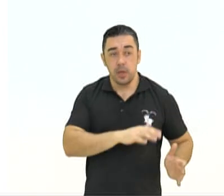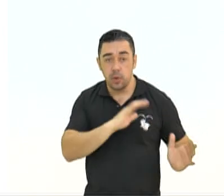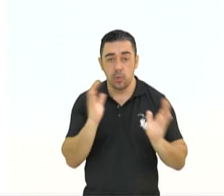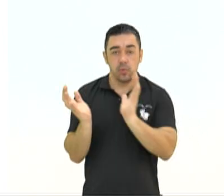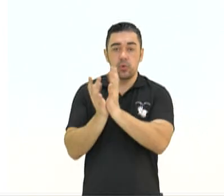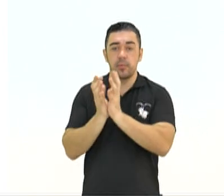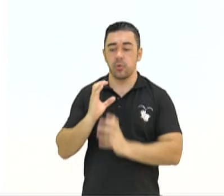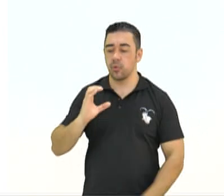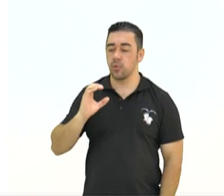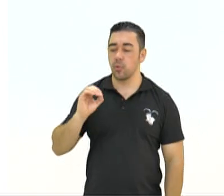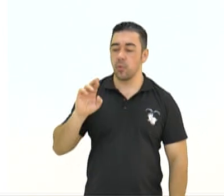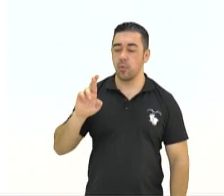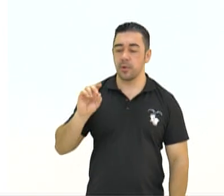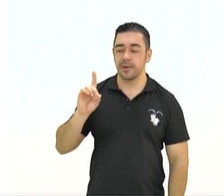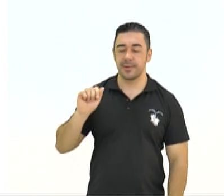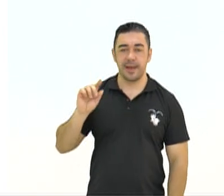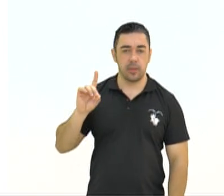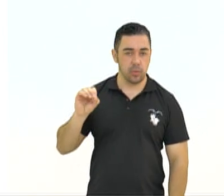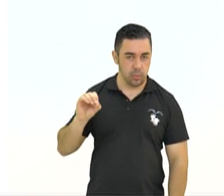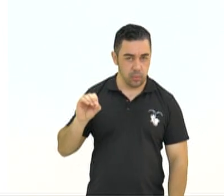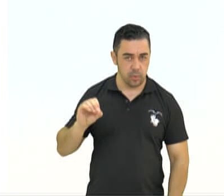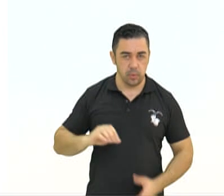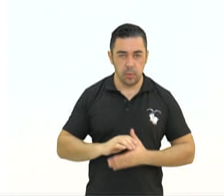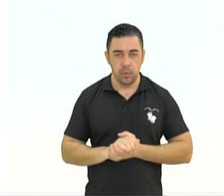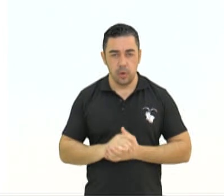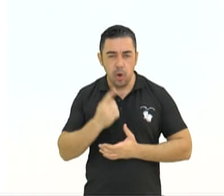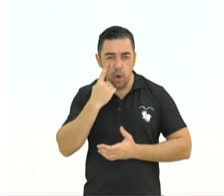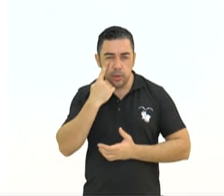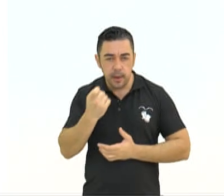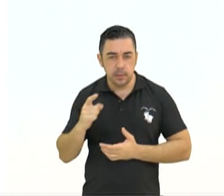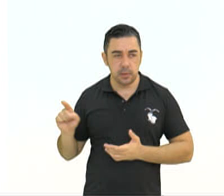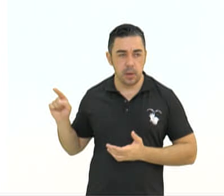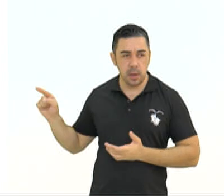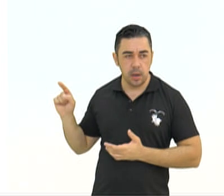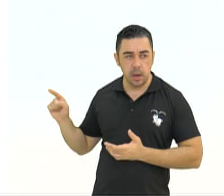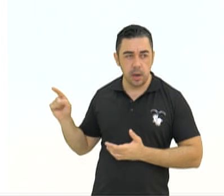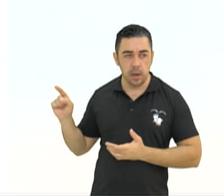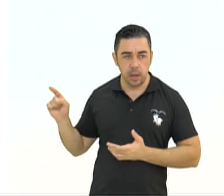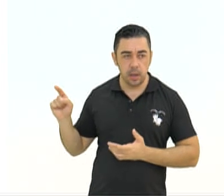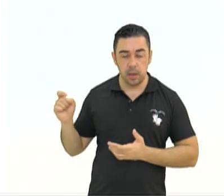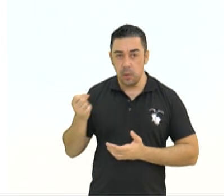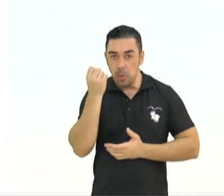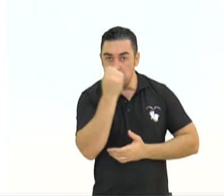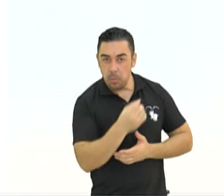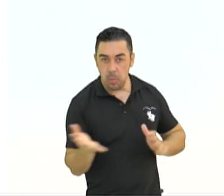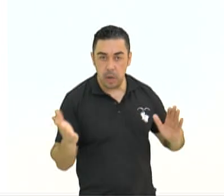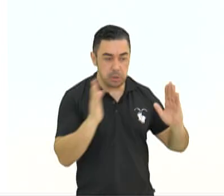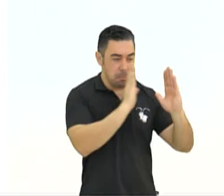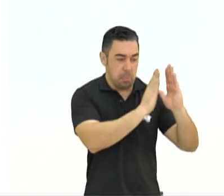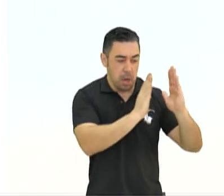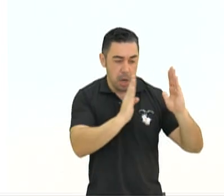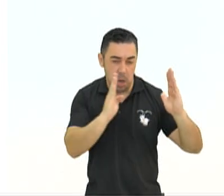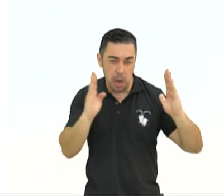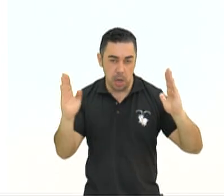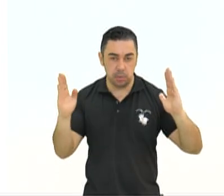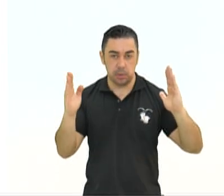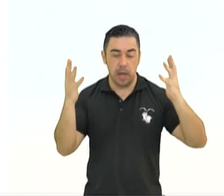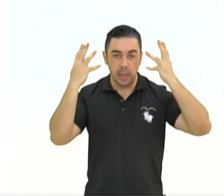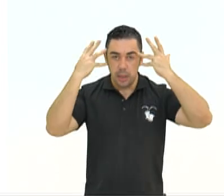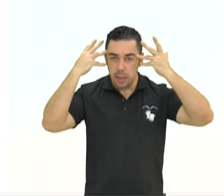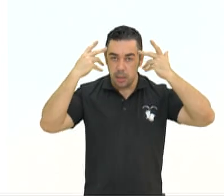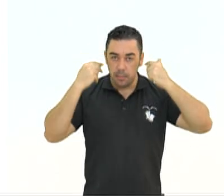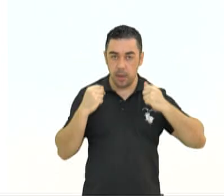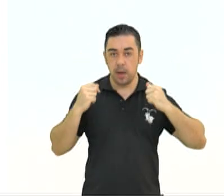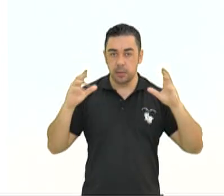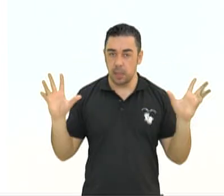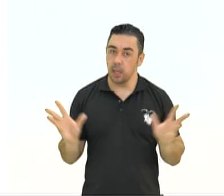dos cordados, que é o último. Olha só que interessante, a gente olhando isso aqui, a gente vê a quantidade, né? A diversidade de animais. E claro que isso aqui